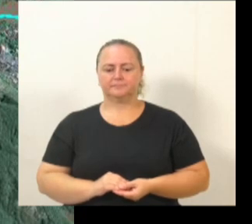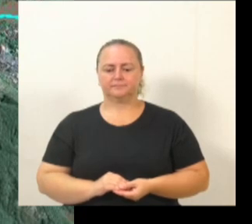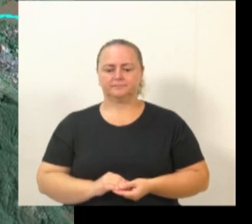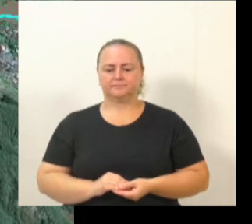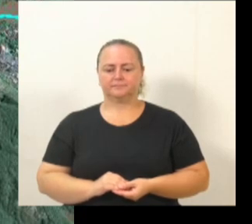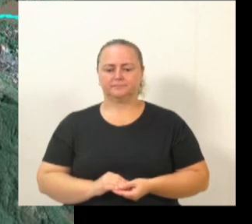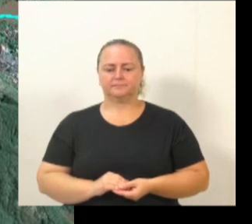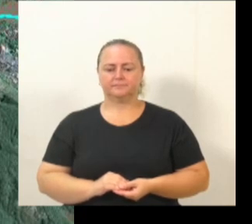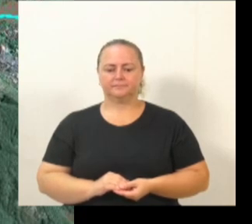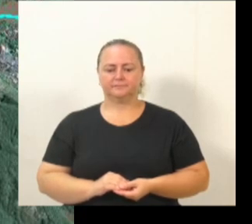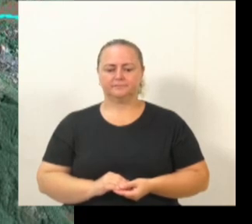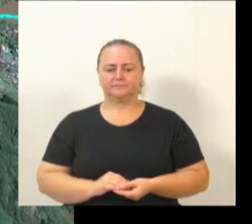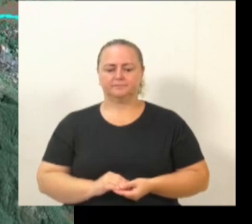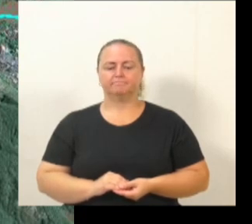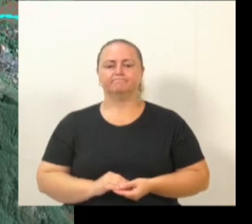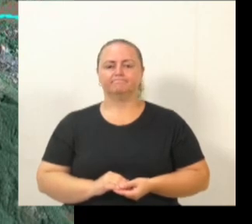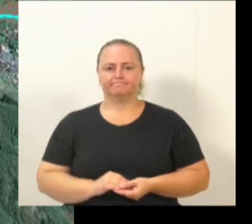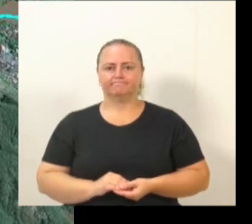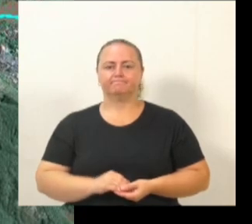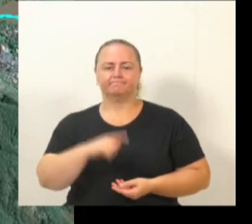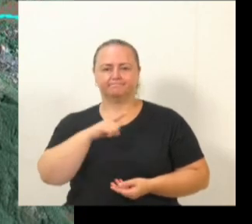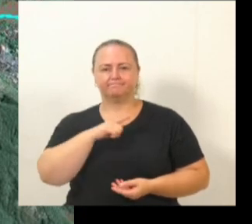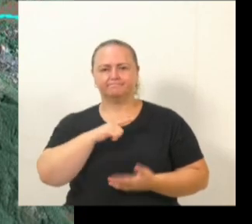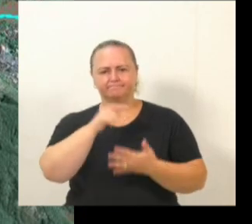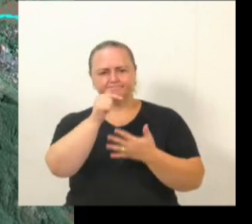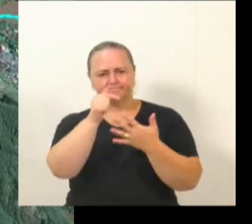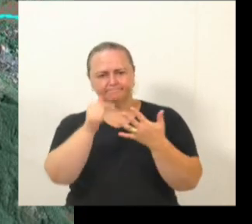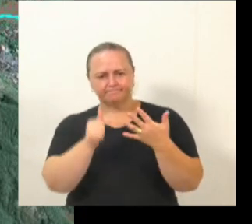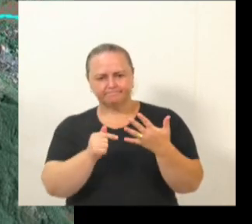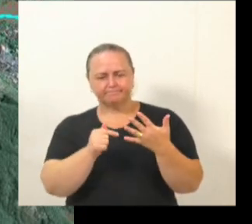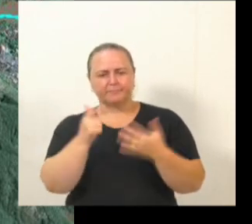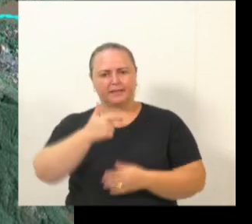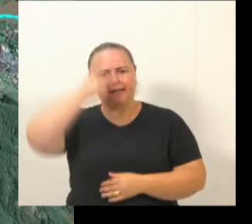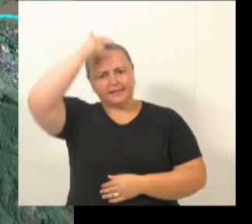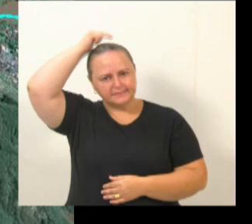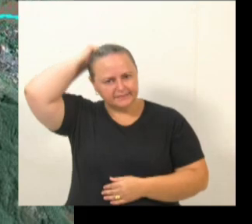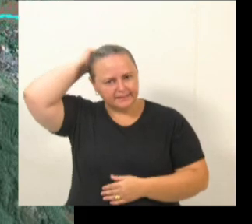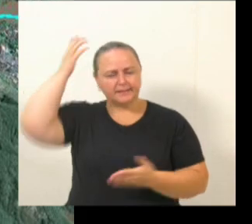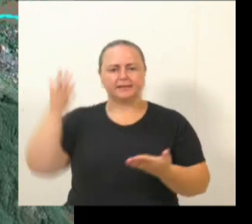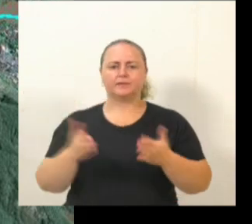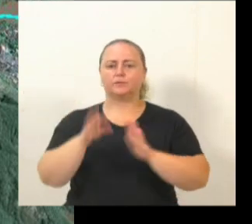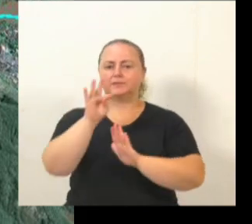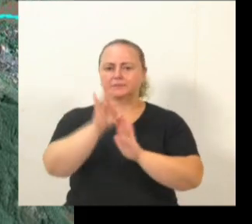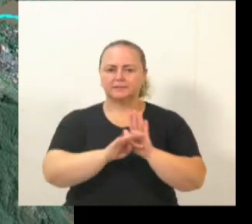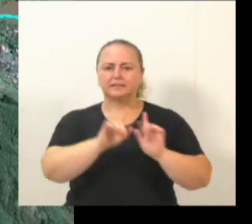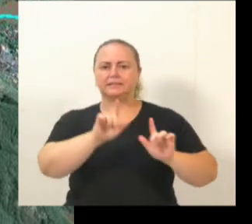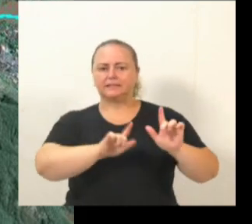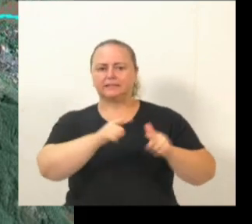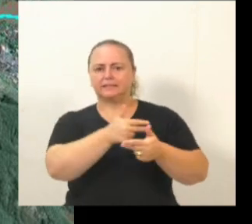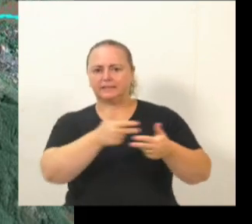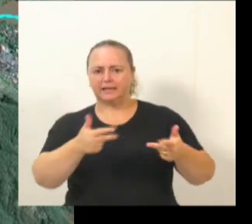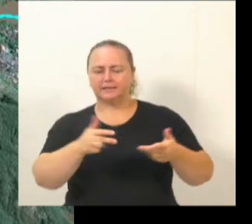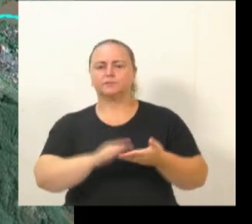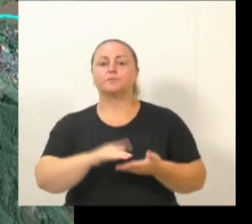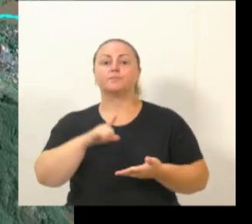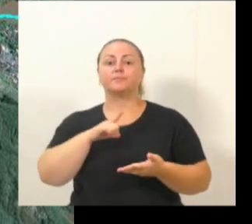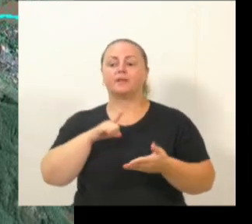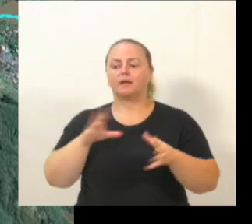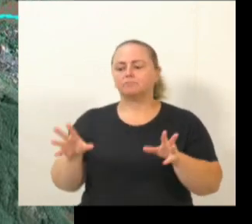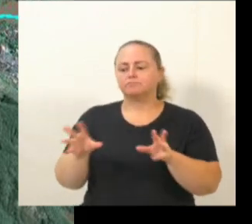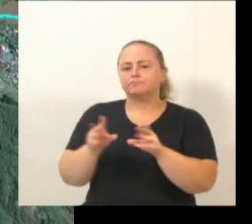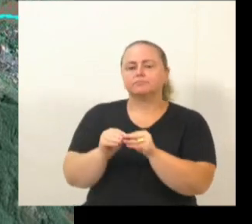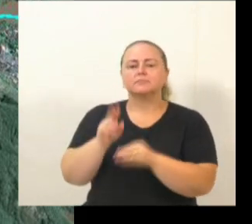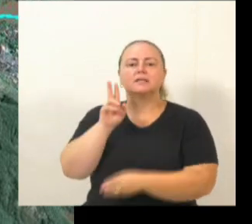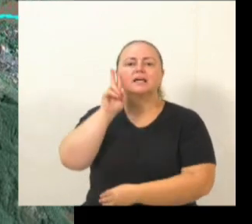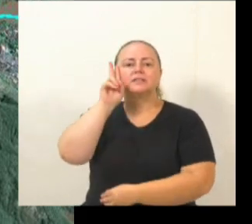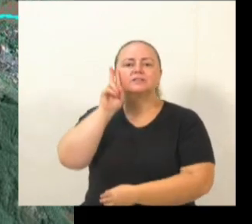nas questões provocadas pelo vereador Adriano e também das matérias da imprensa, eu trouxe aqui um breve histórico do nosso contrato,